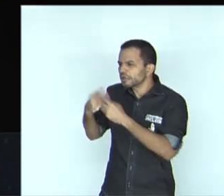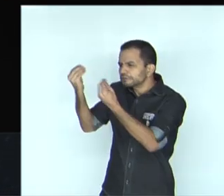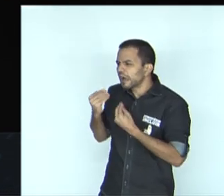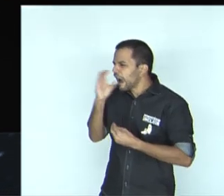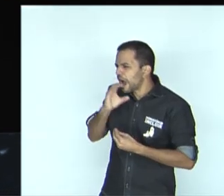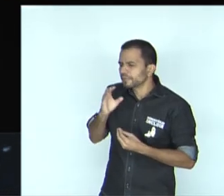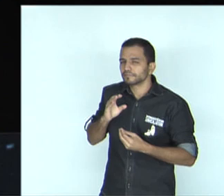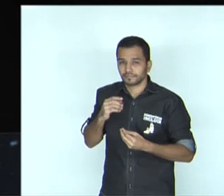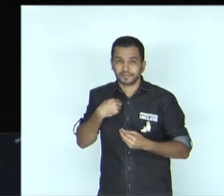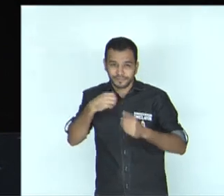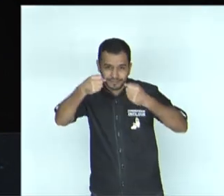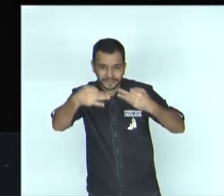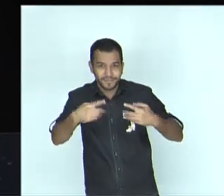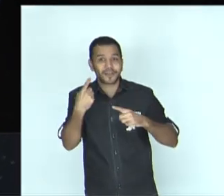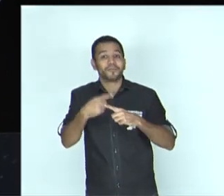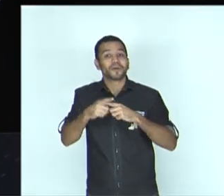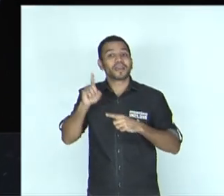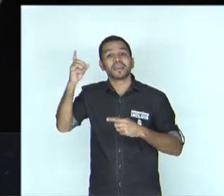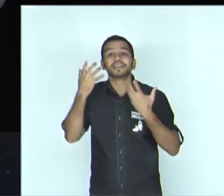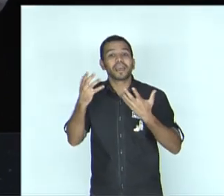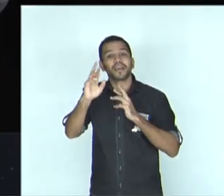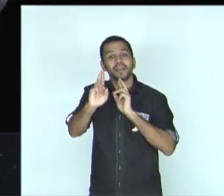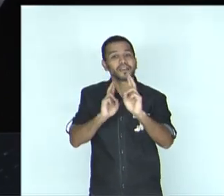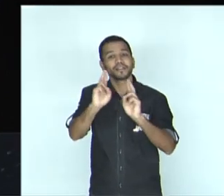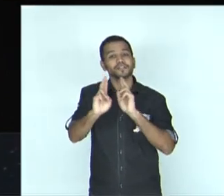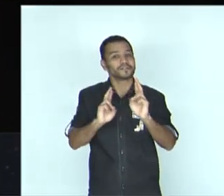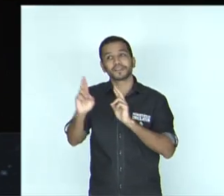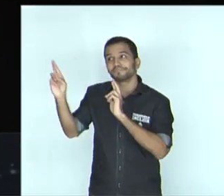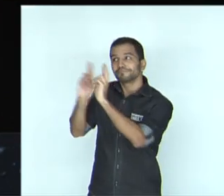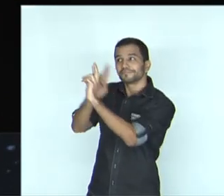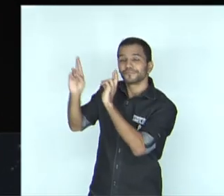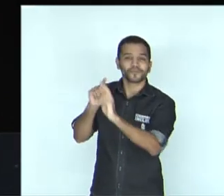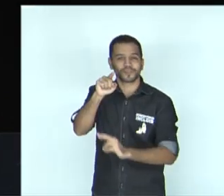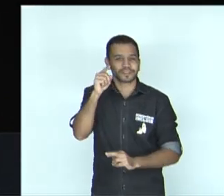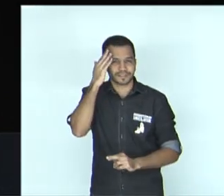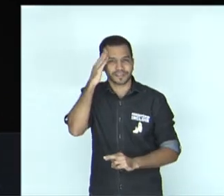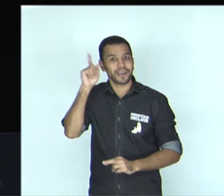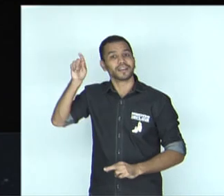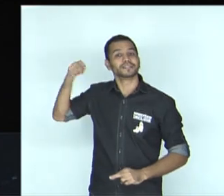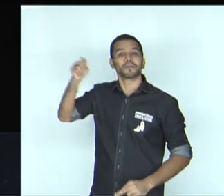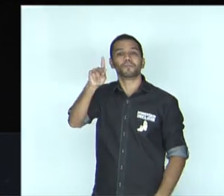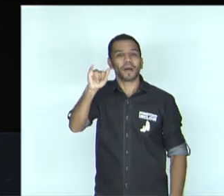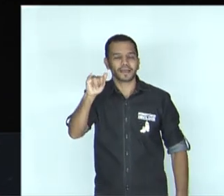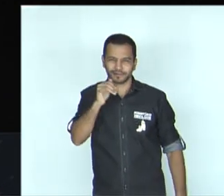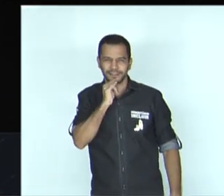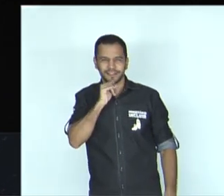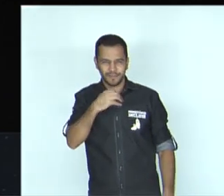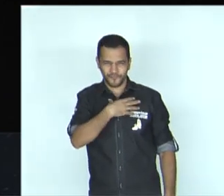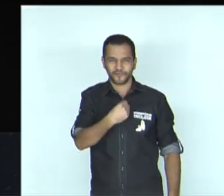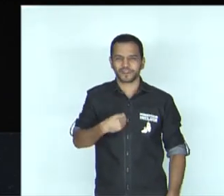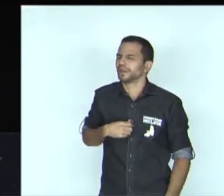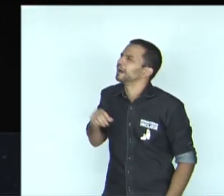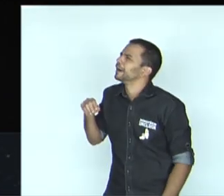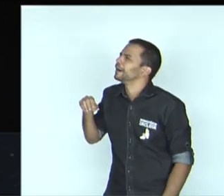Porque ele quer ter relacionamento de paternidade com você. Todo filho, ele vem e fala, mãe, está doendo.